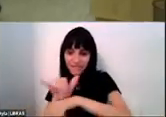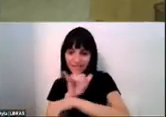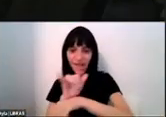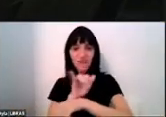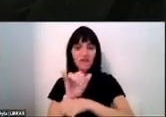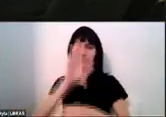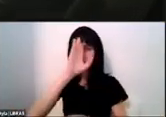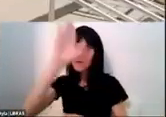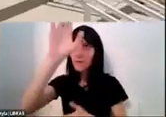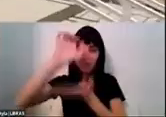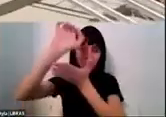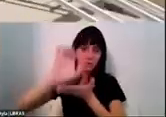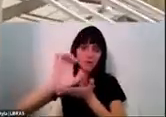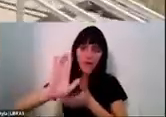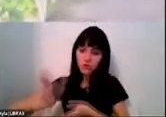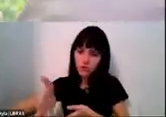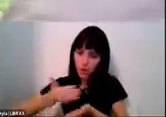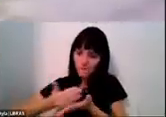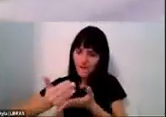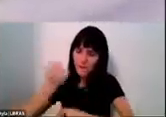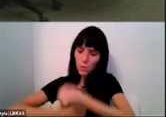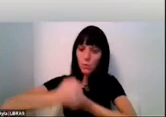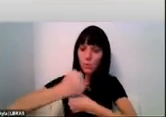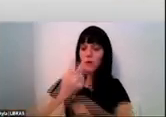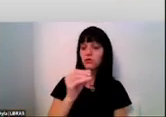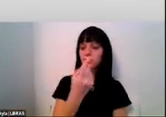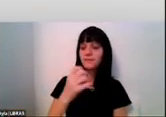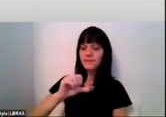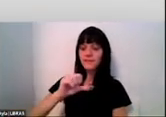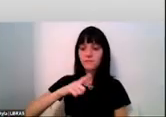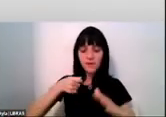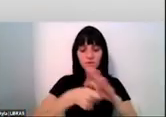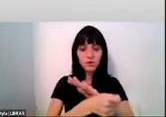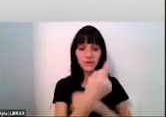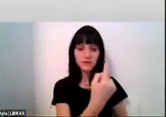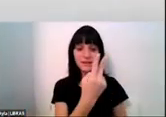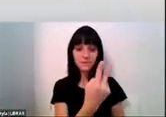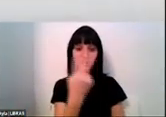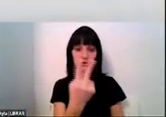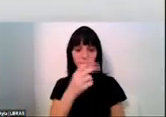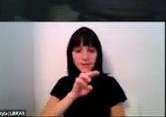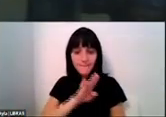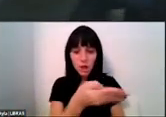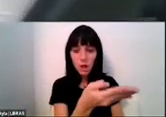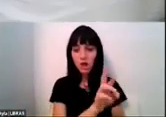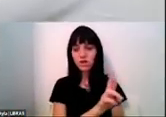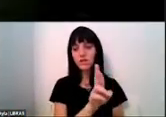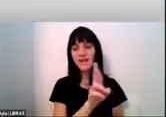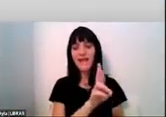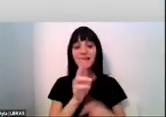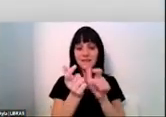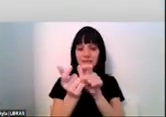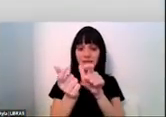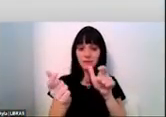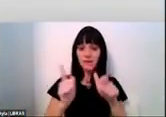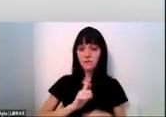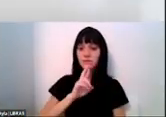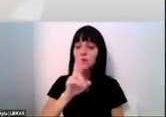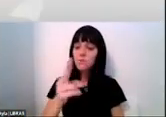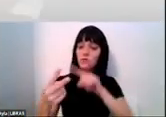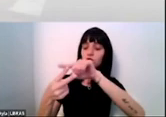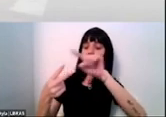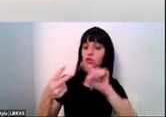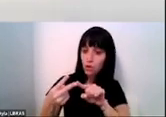exterior, melhor governança entre as estatais, corte de custos, ganhos de eficiência, baixo endividamento, revisão